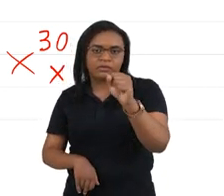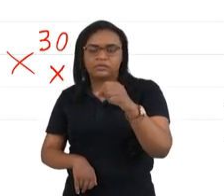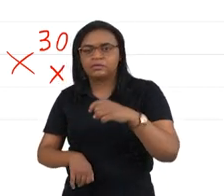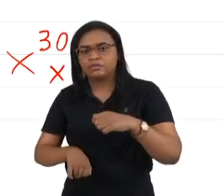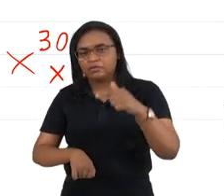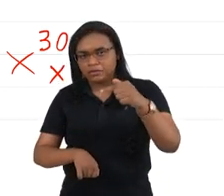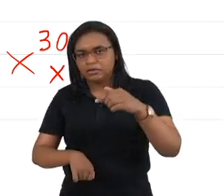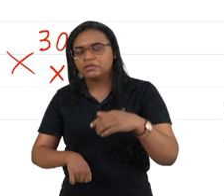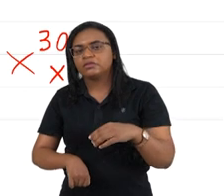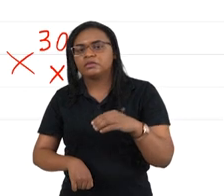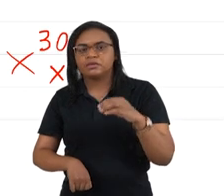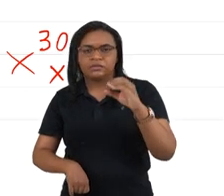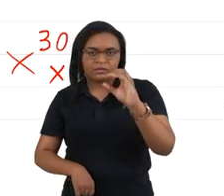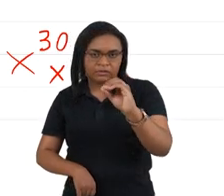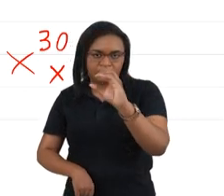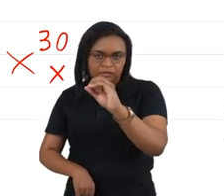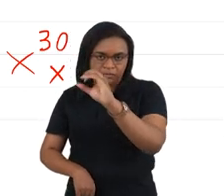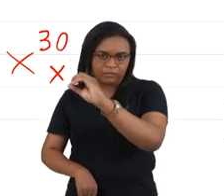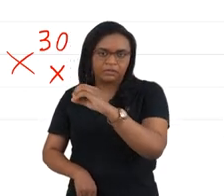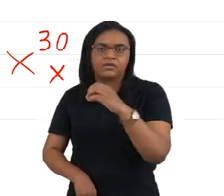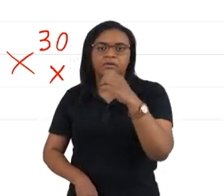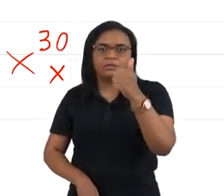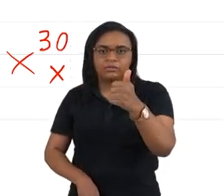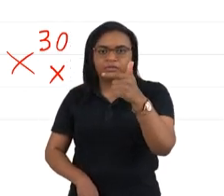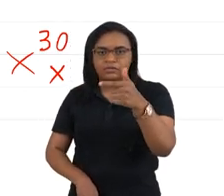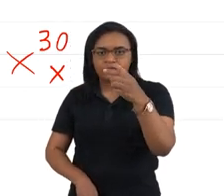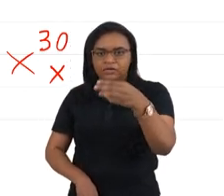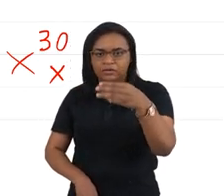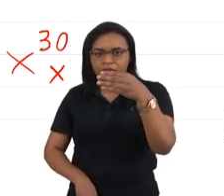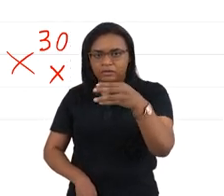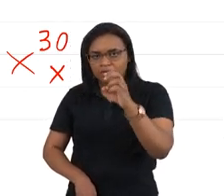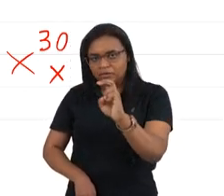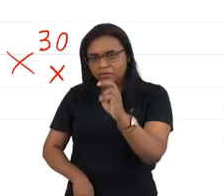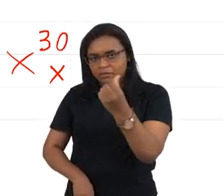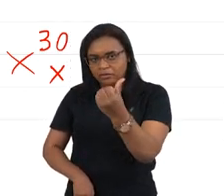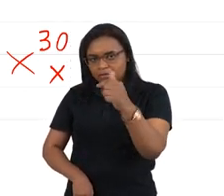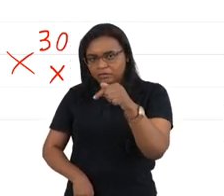2, 3, 4, 5, 6, 7. Dividido por